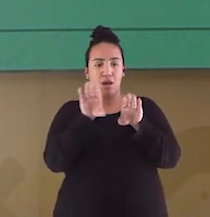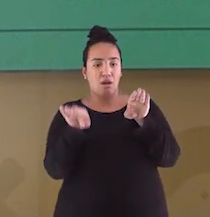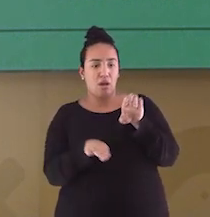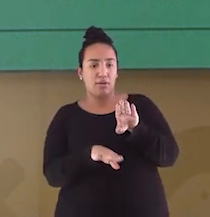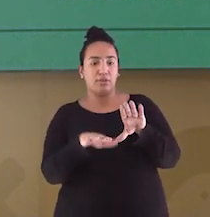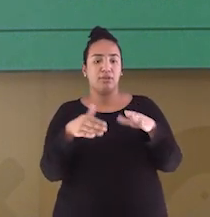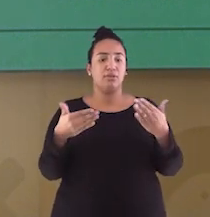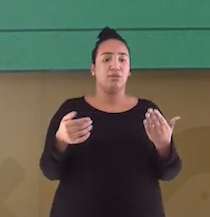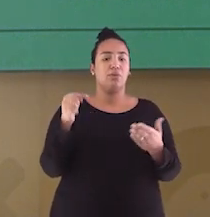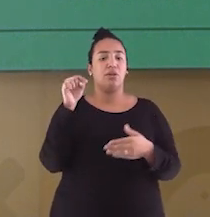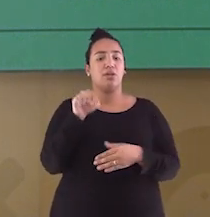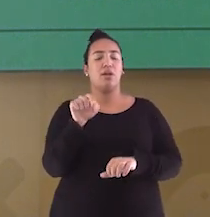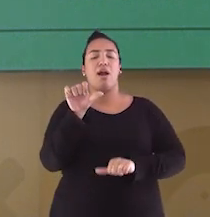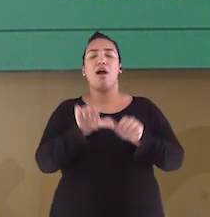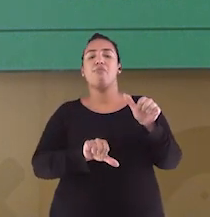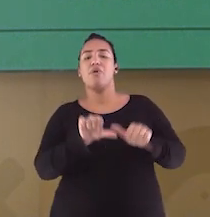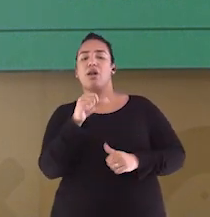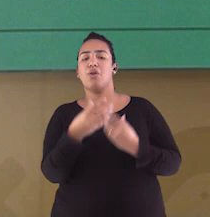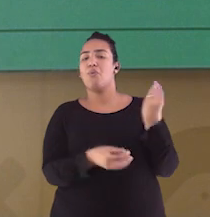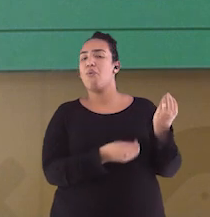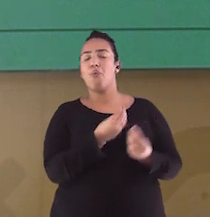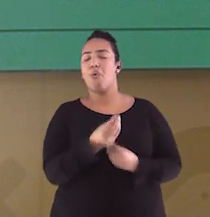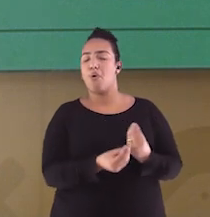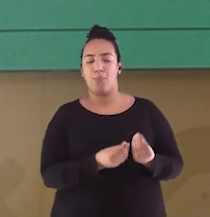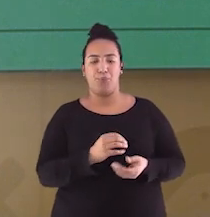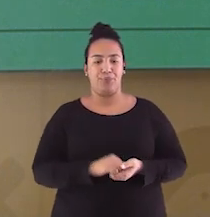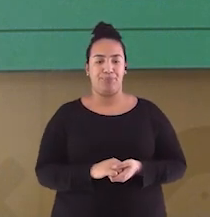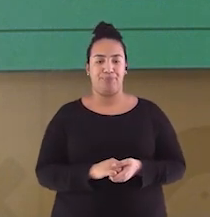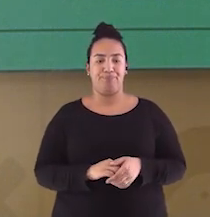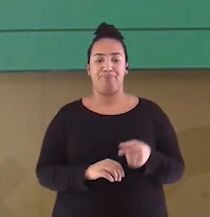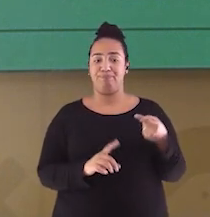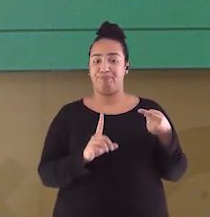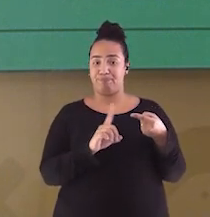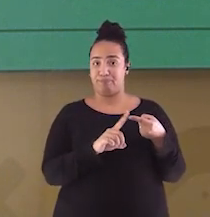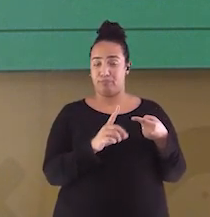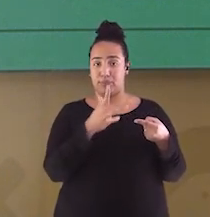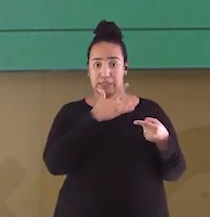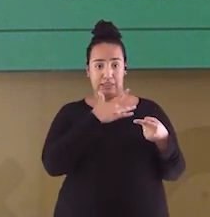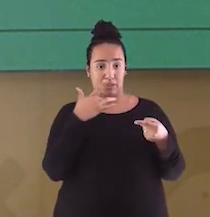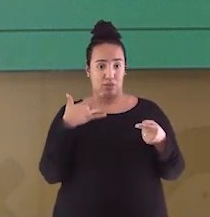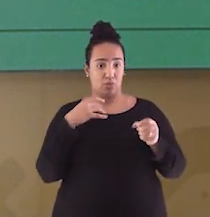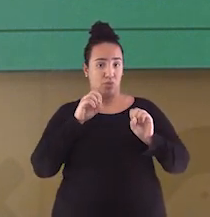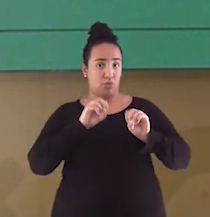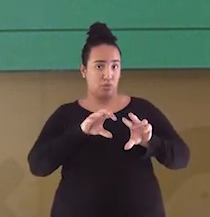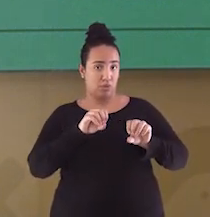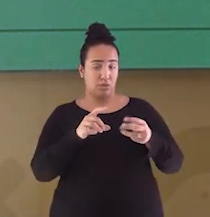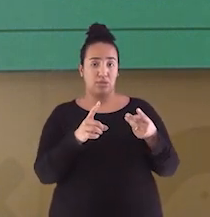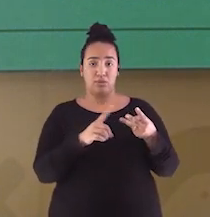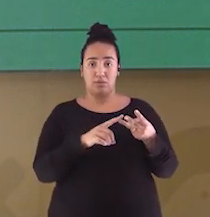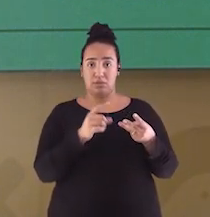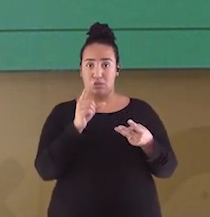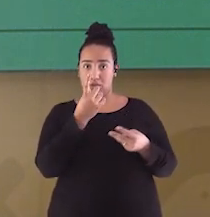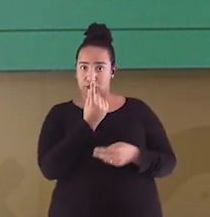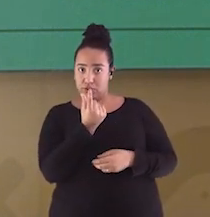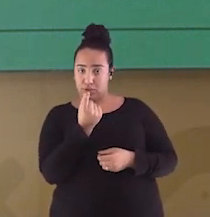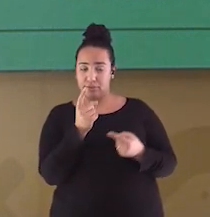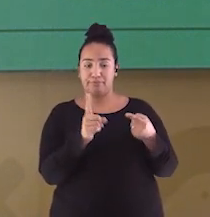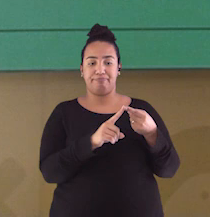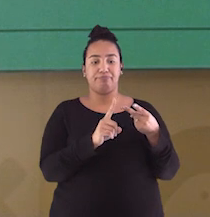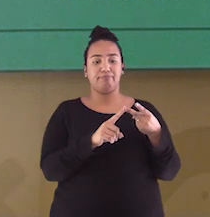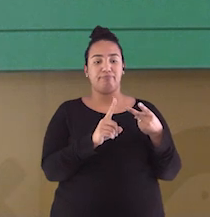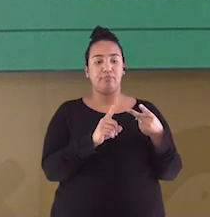é levado em conta para se analisar a média desse índice? Letra A, saúde, educação e renda. Letra